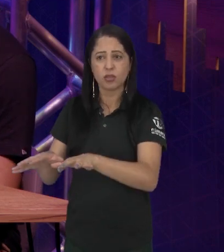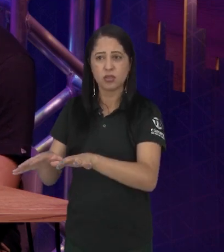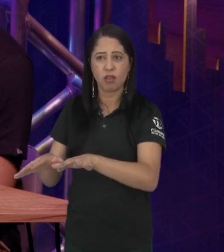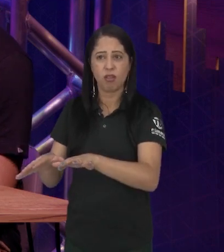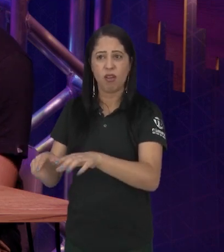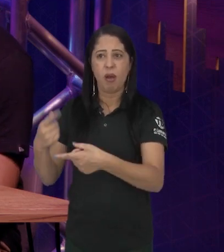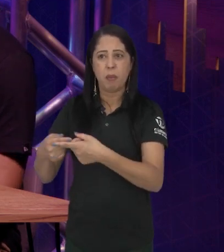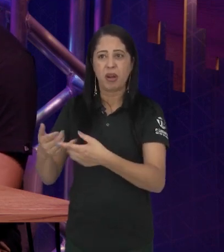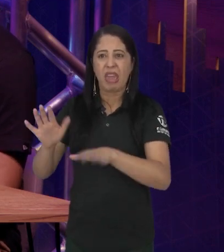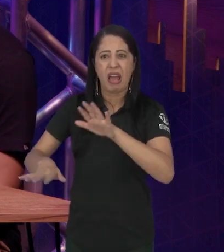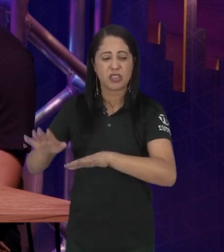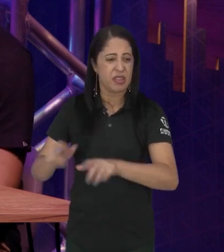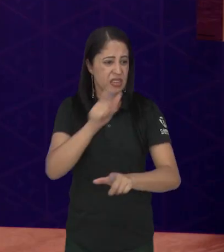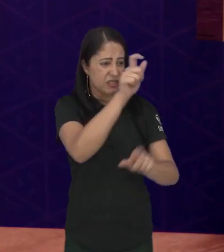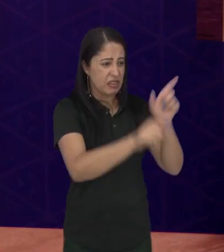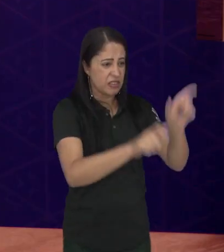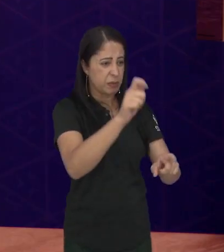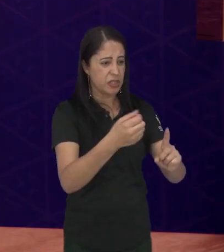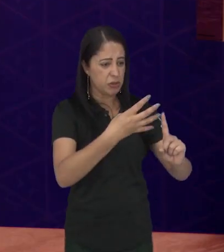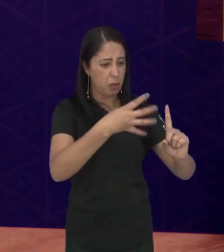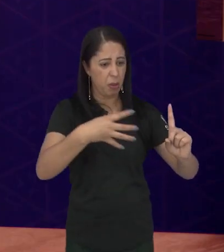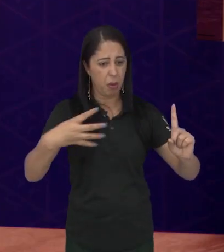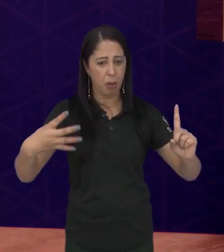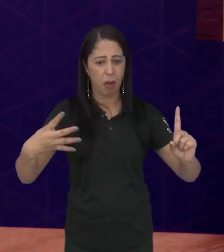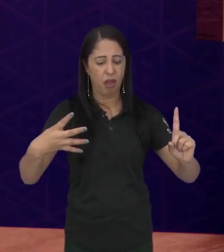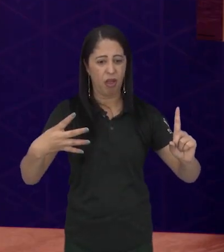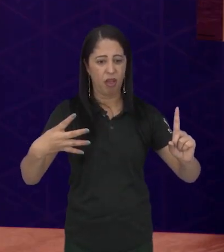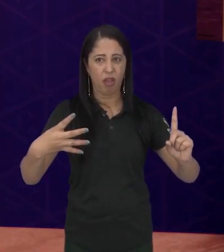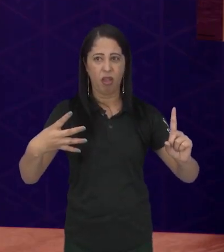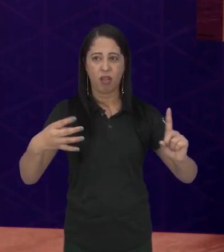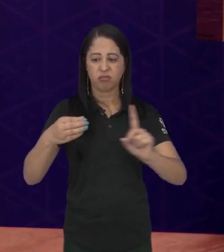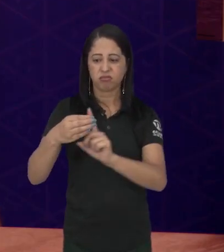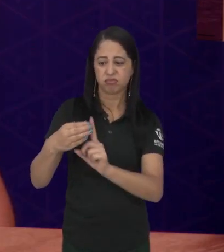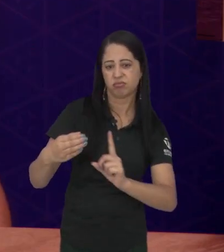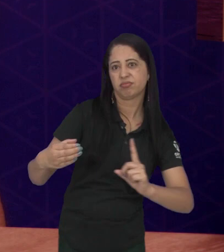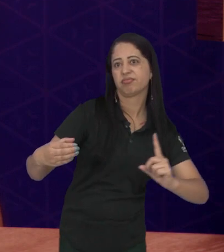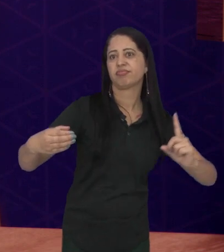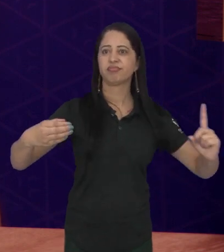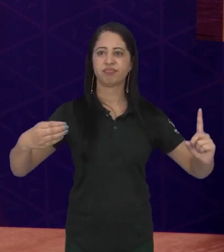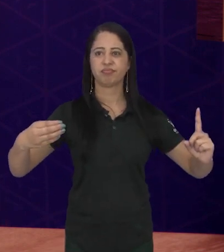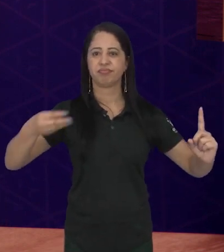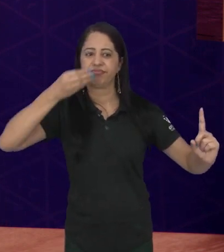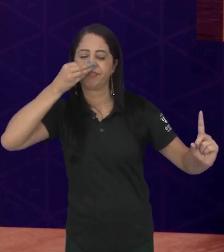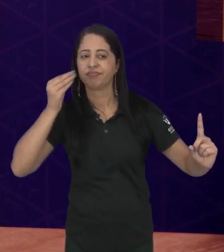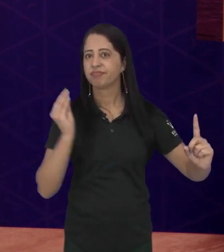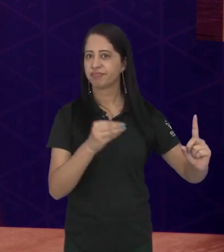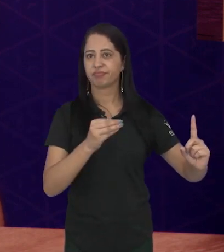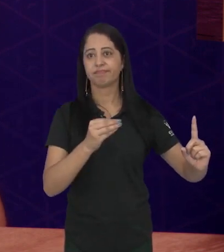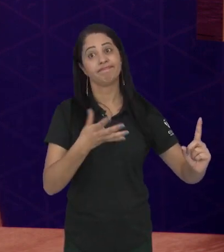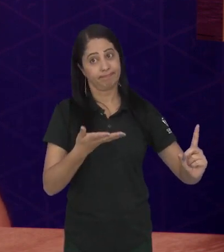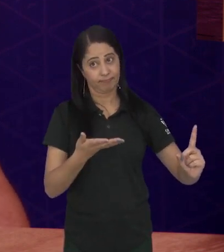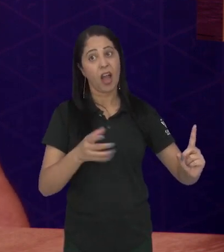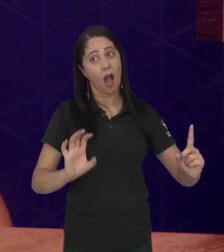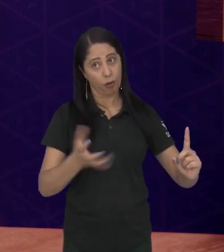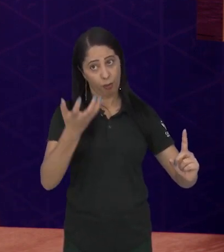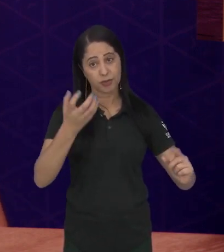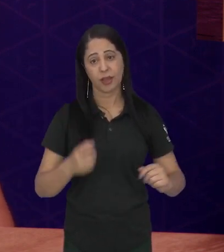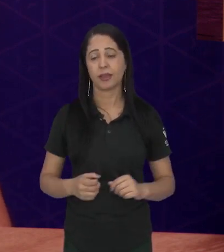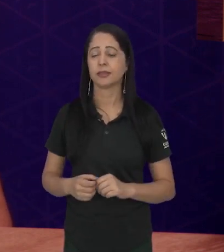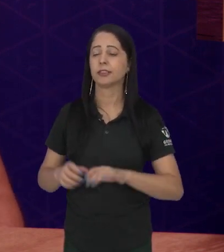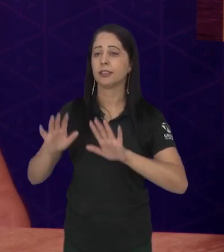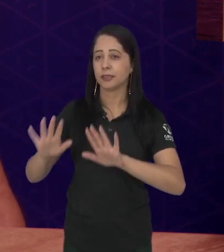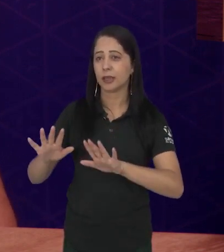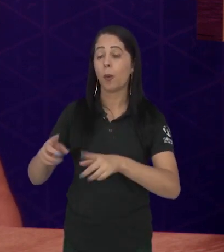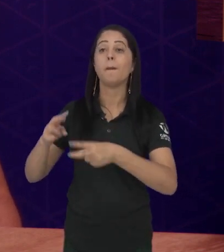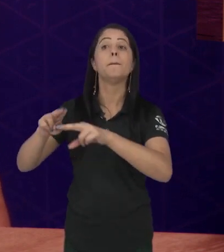né, essa galera, e o Oscar, ele, por conta de toda essa história e até essa carga de